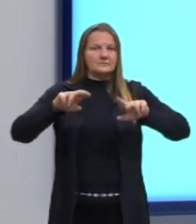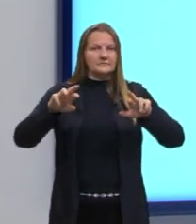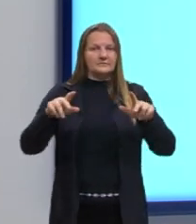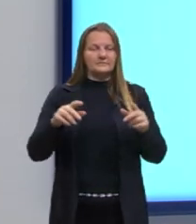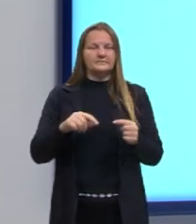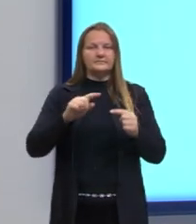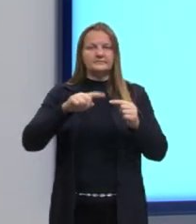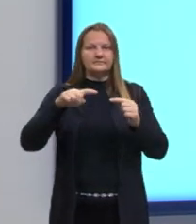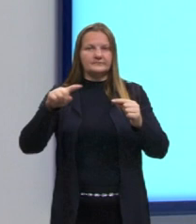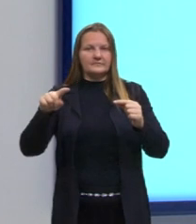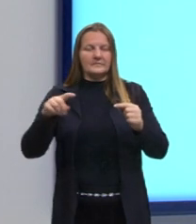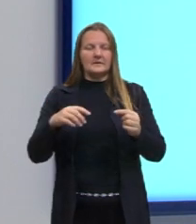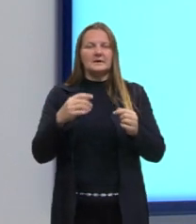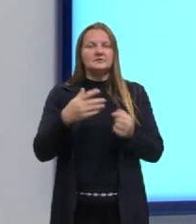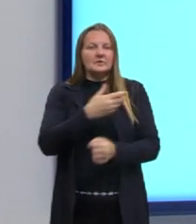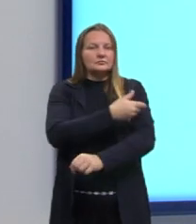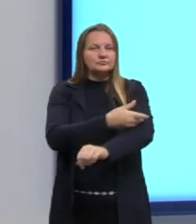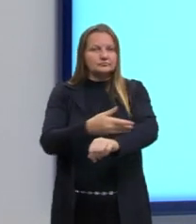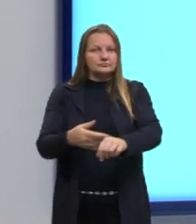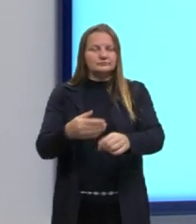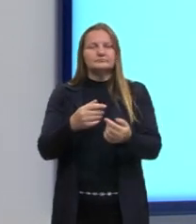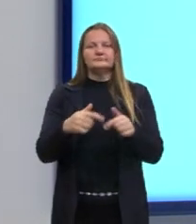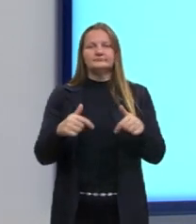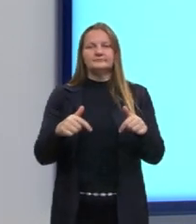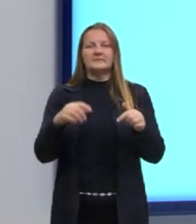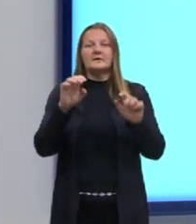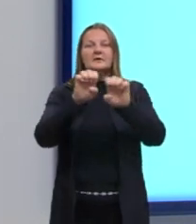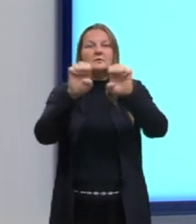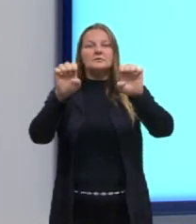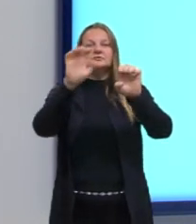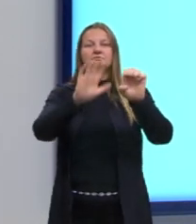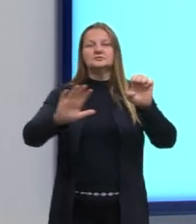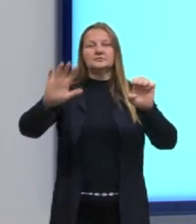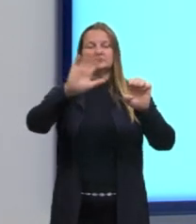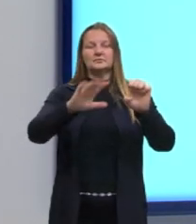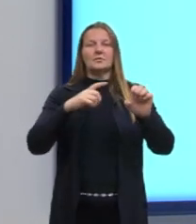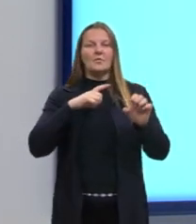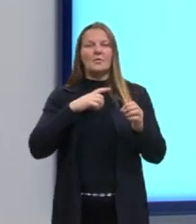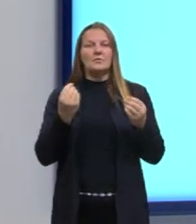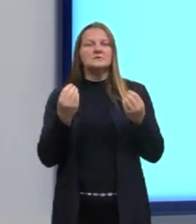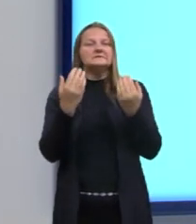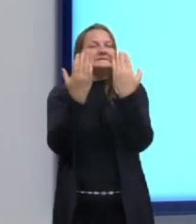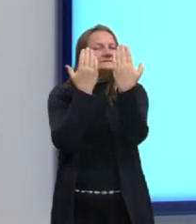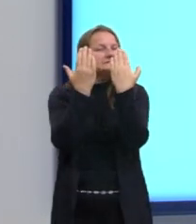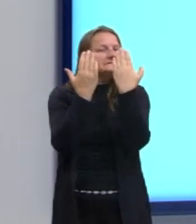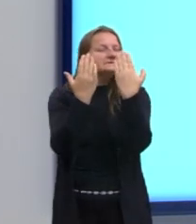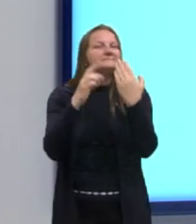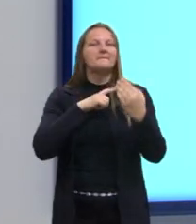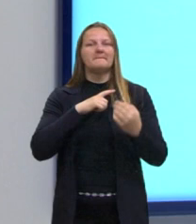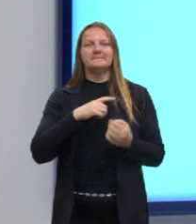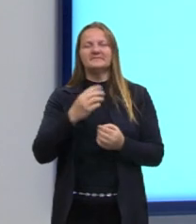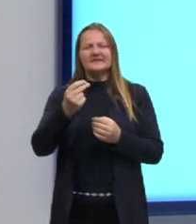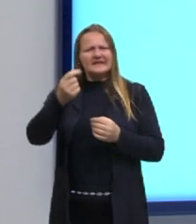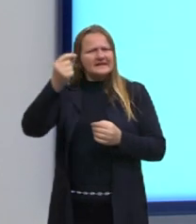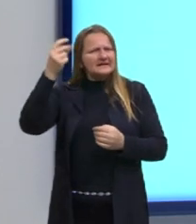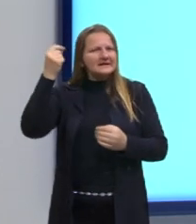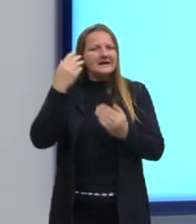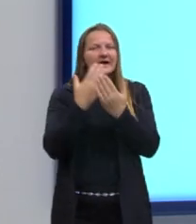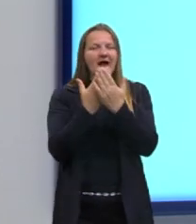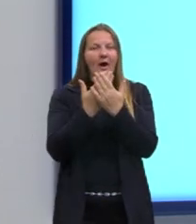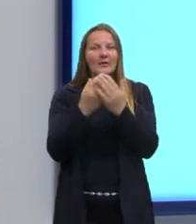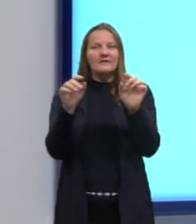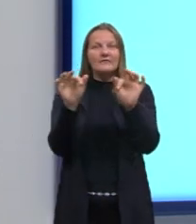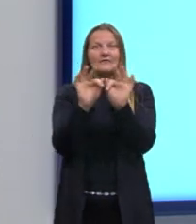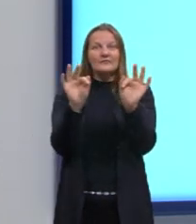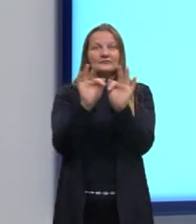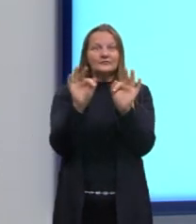a trabalhar essa então é a chamada equação geral se nós compararmos né lá com as aulas de funções